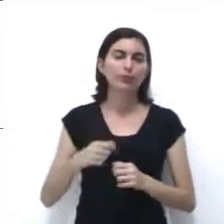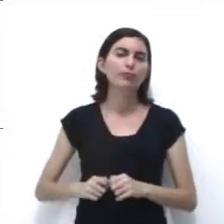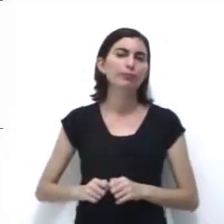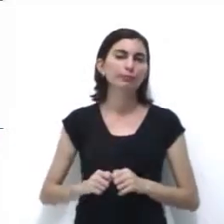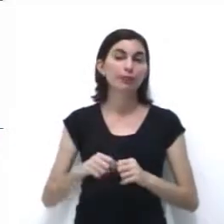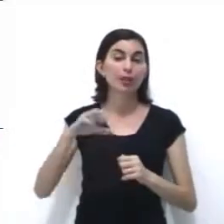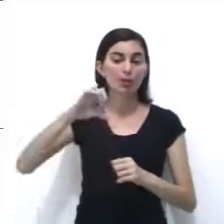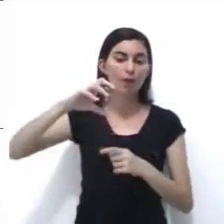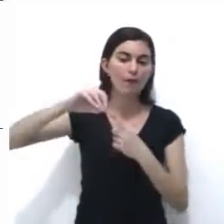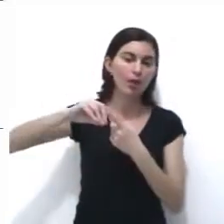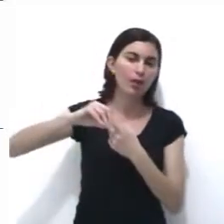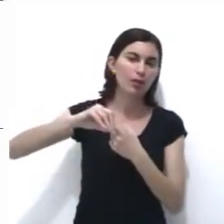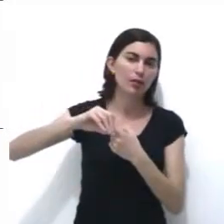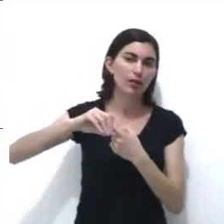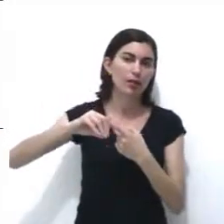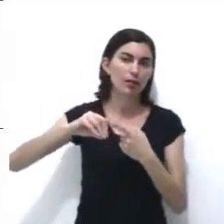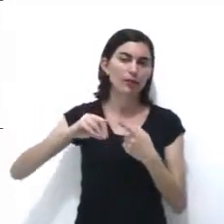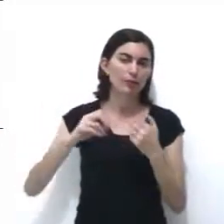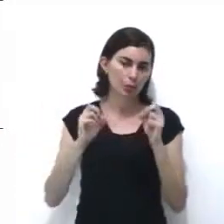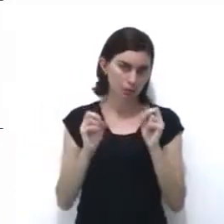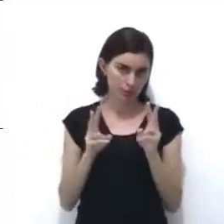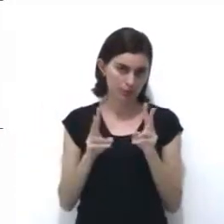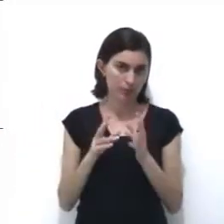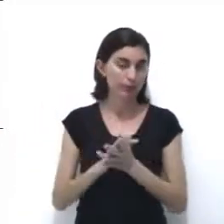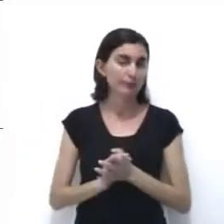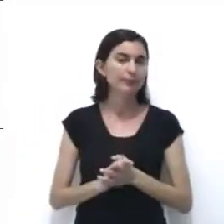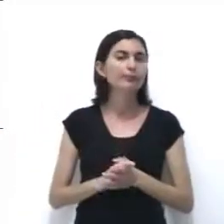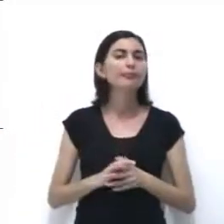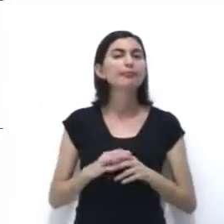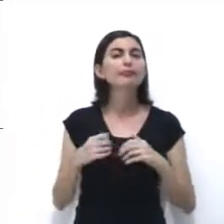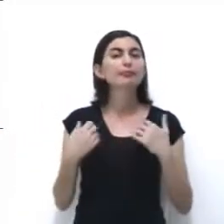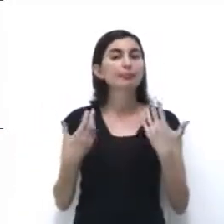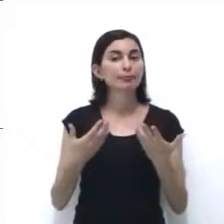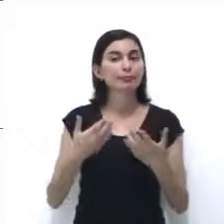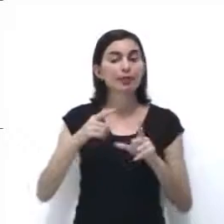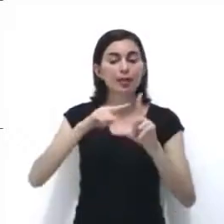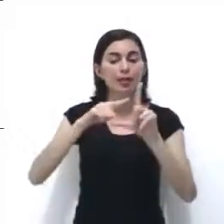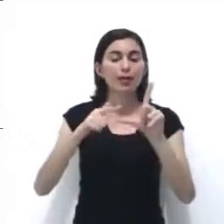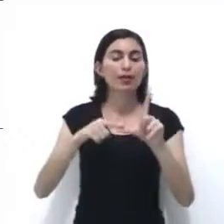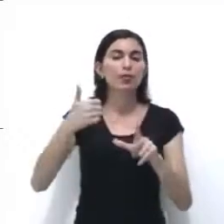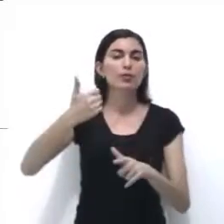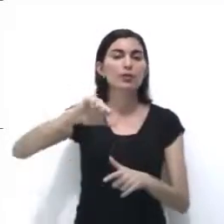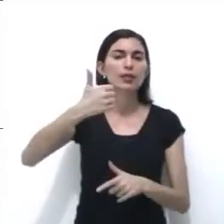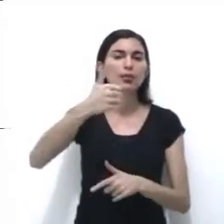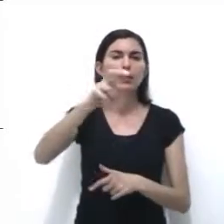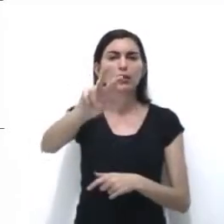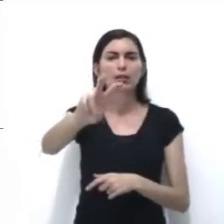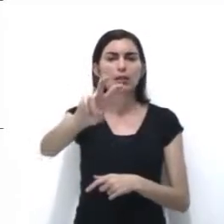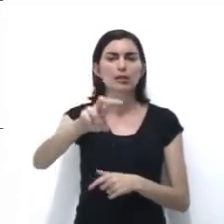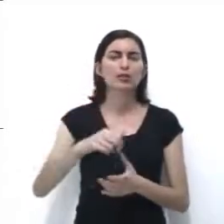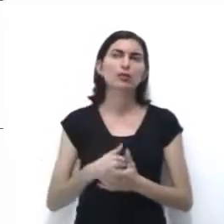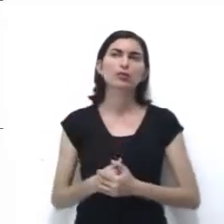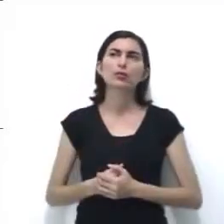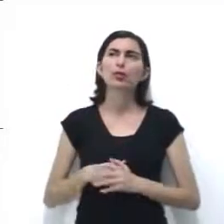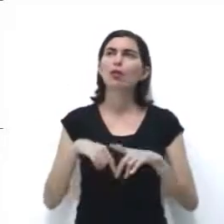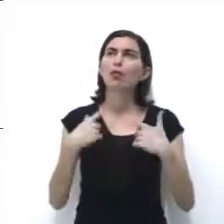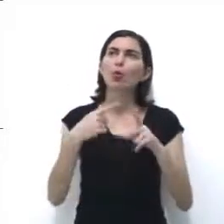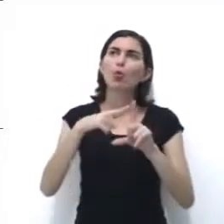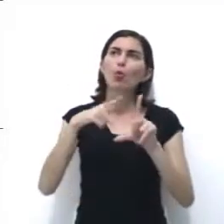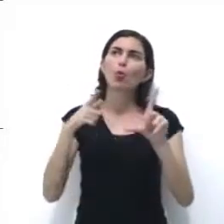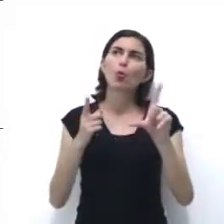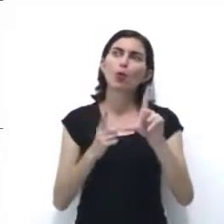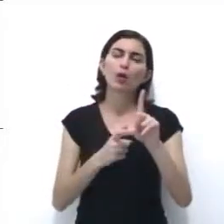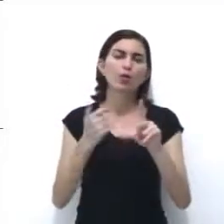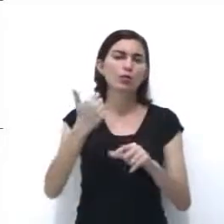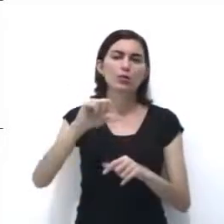centro? O ângulo de 90, ok? Tá joia? O ângulo de 115 graus, o ângulo